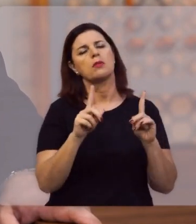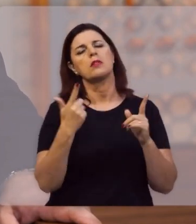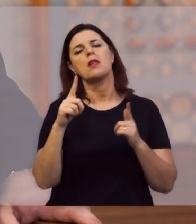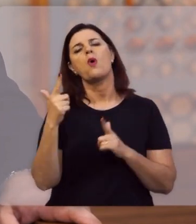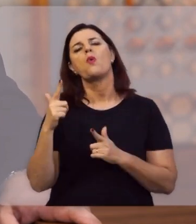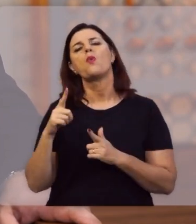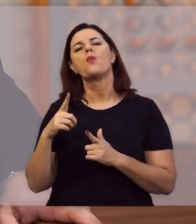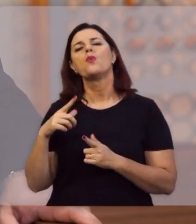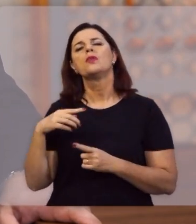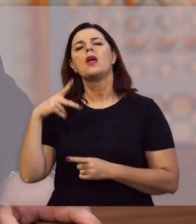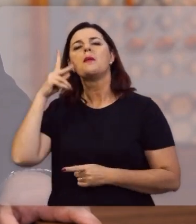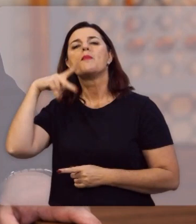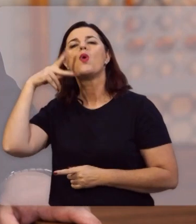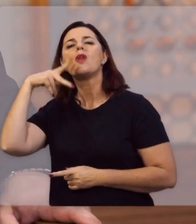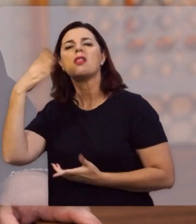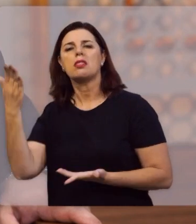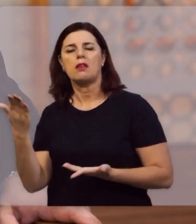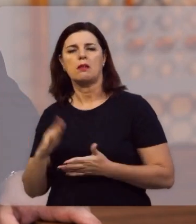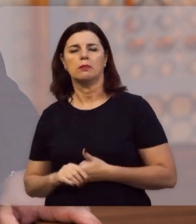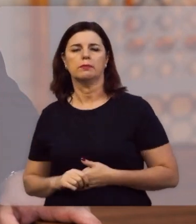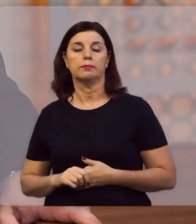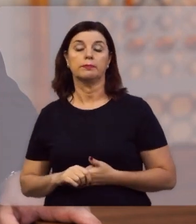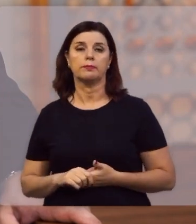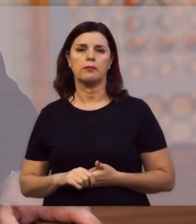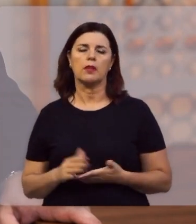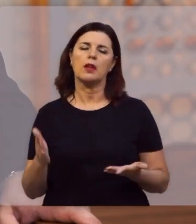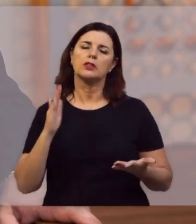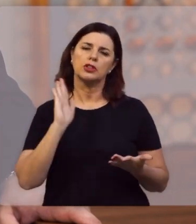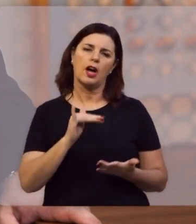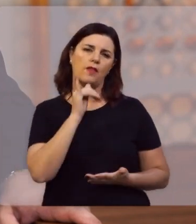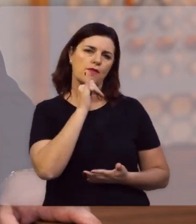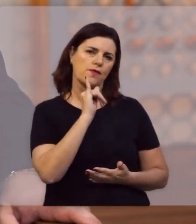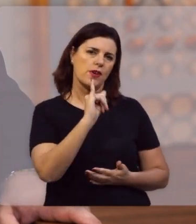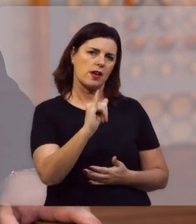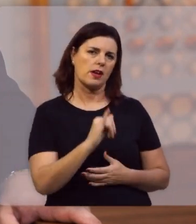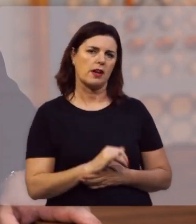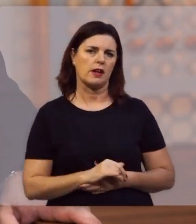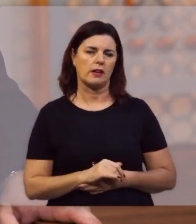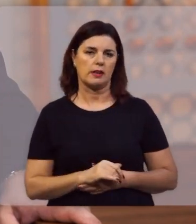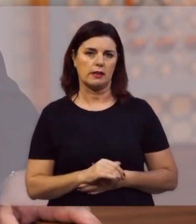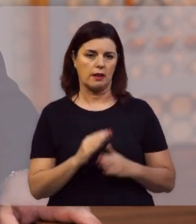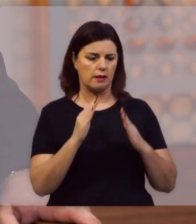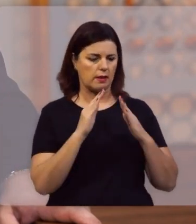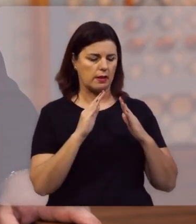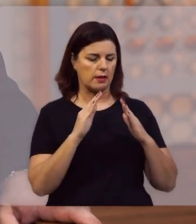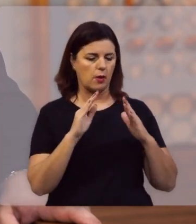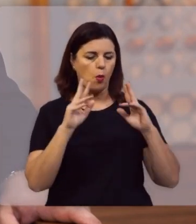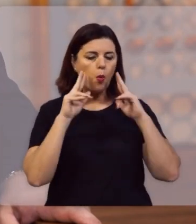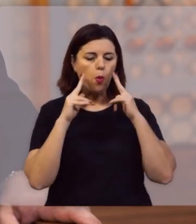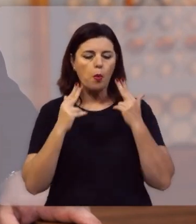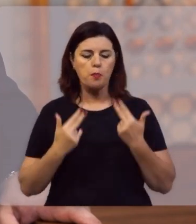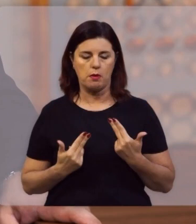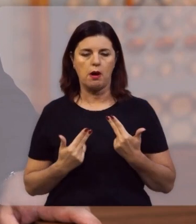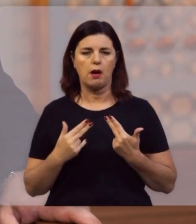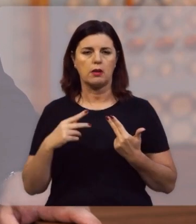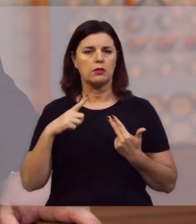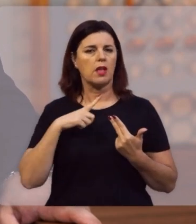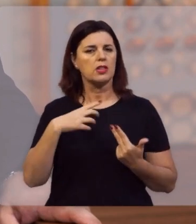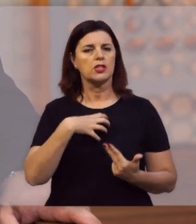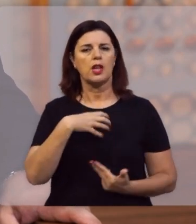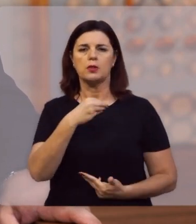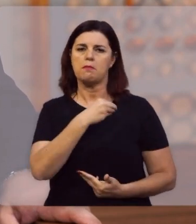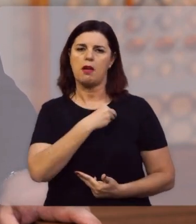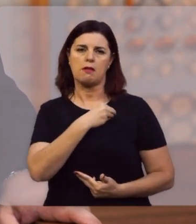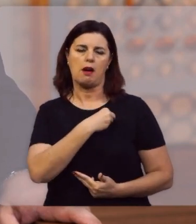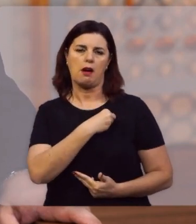partido a ou partido B porque como eu já disse a você a instituição humana vai ter o efeito do pecado